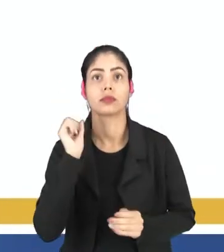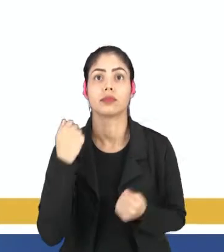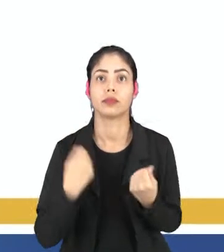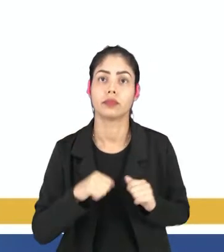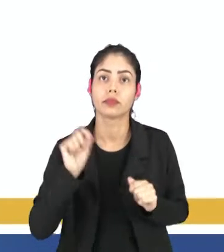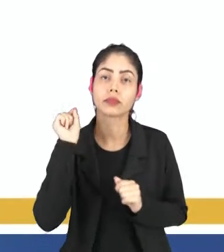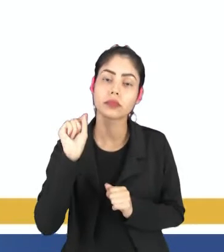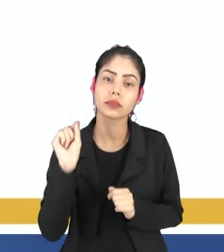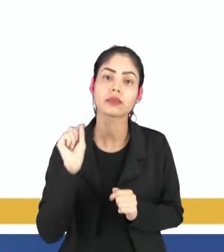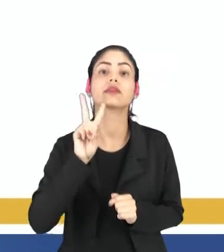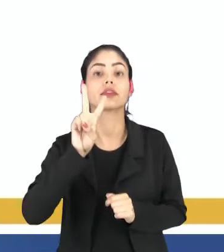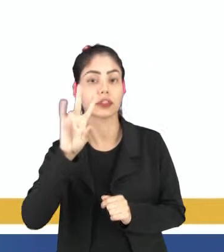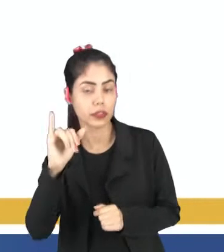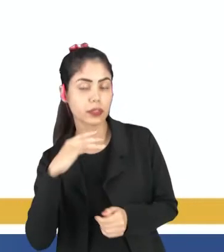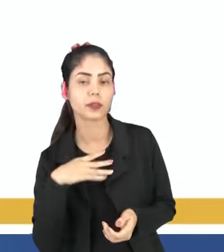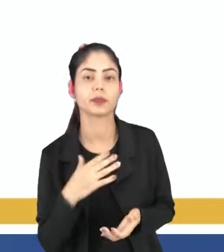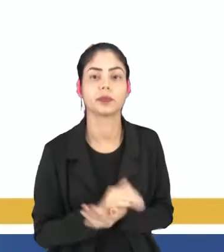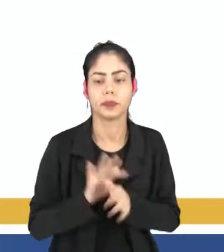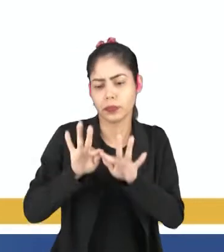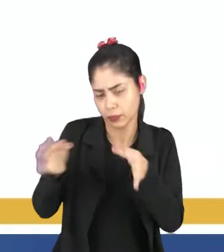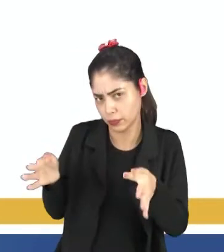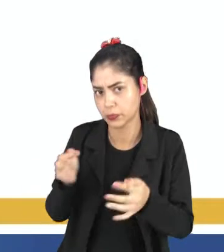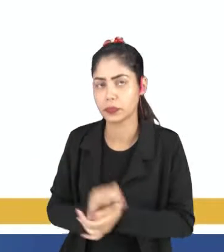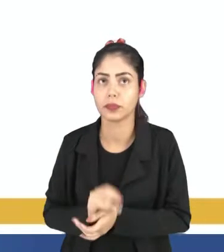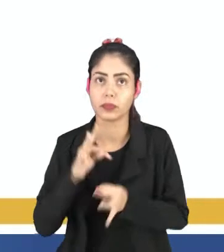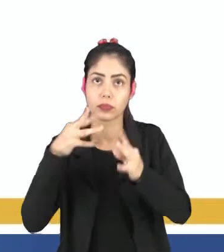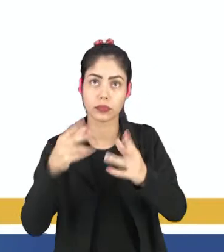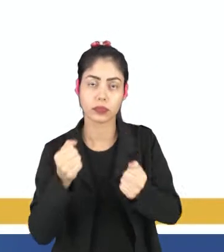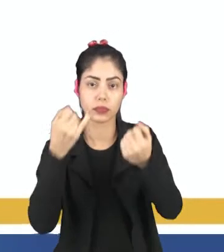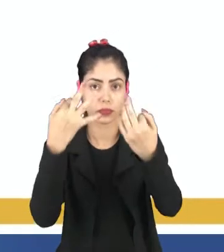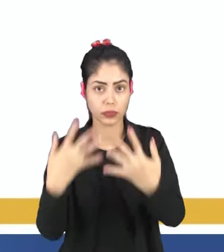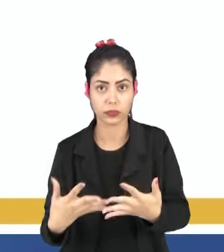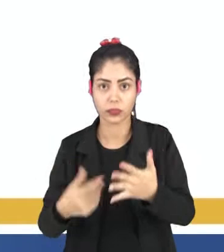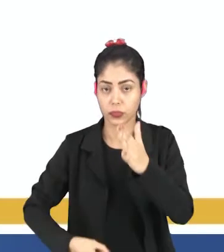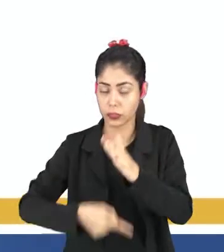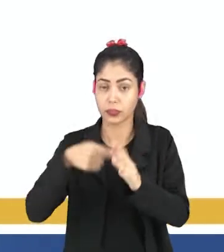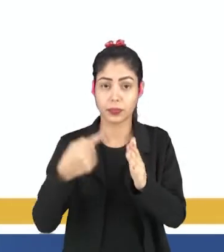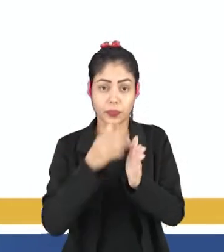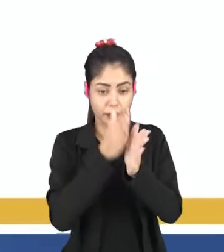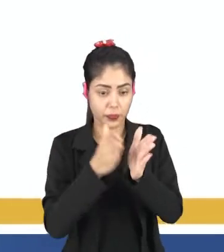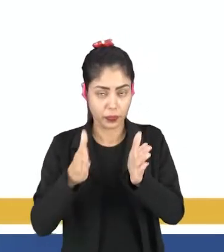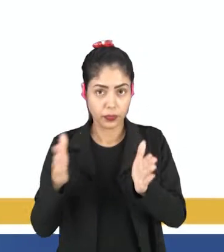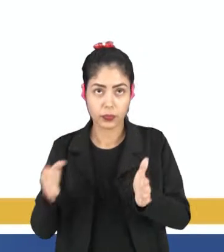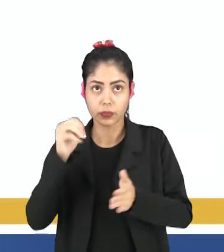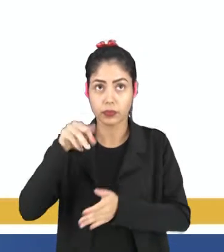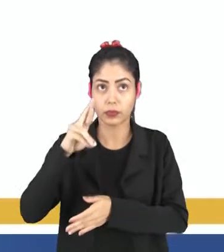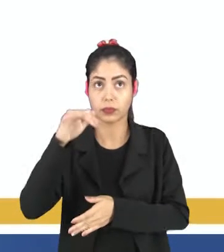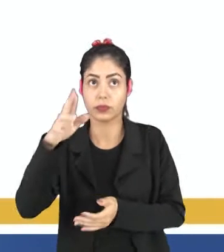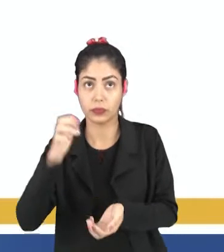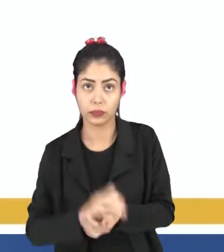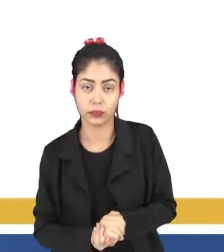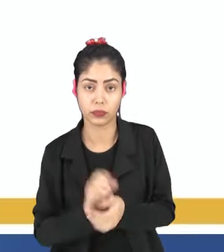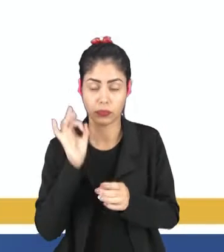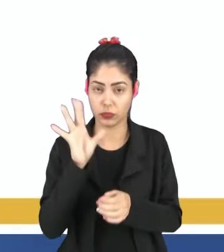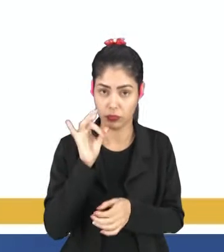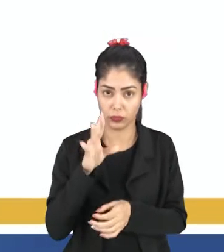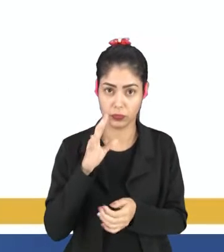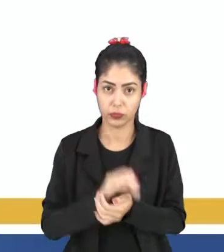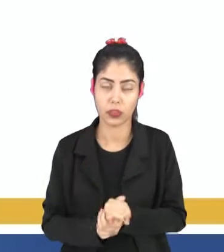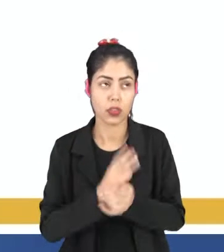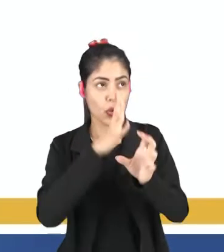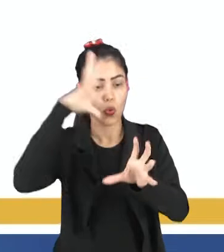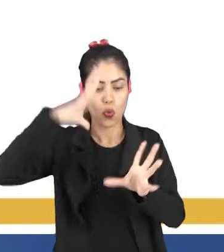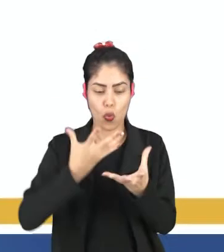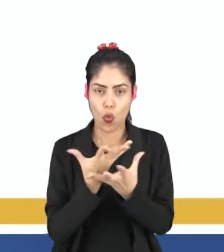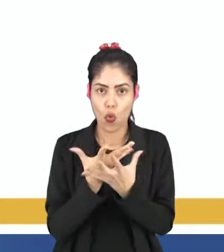deveriam ser e foram extremamente simples. Tudo indica que os primeiros pedaços de mamute deveriam ter sido apenas secos ao